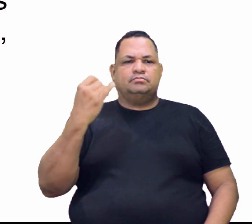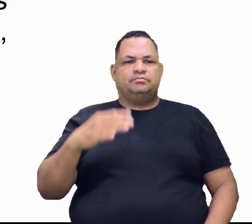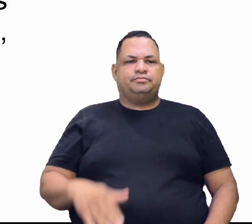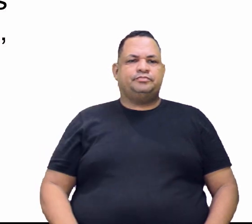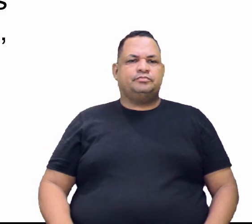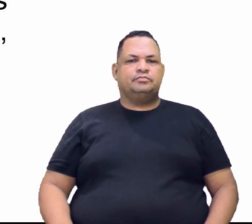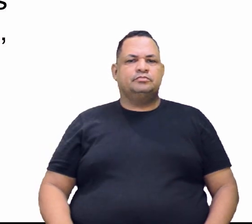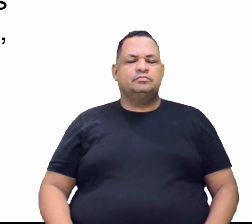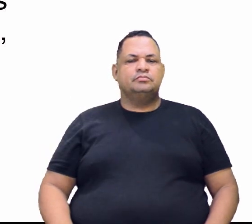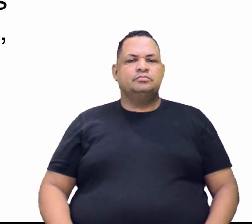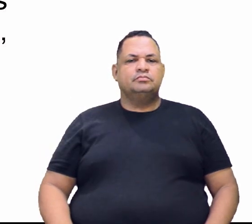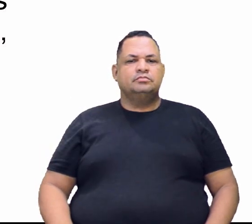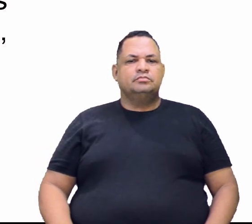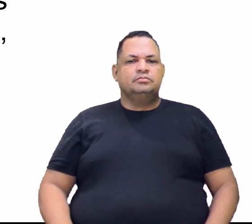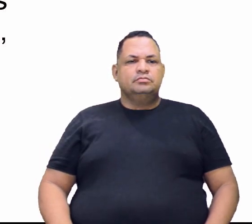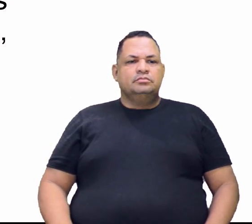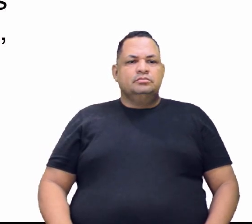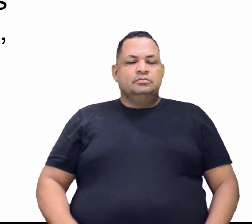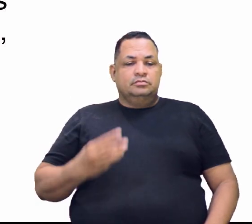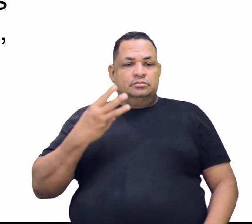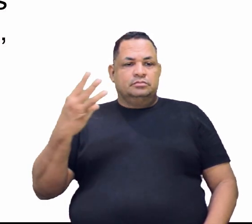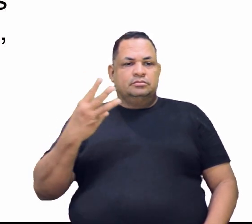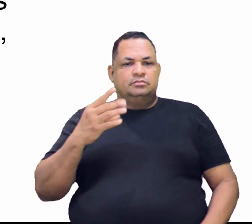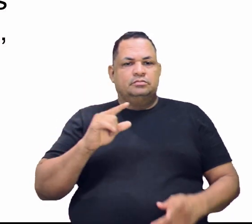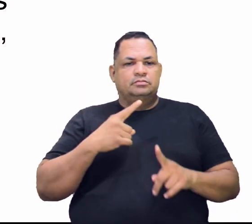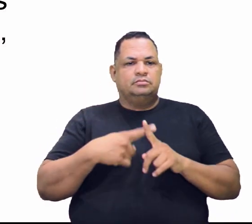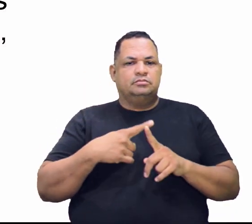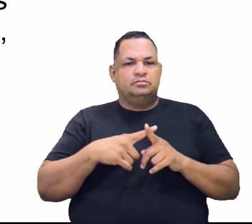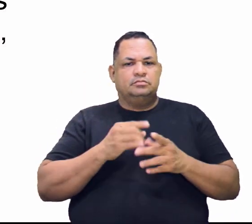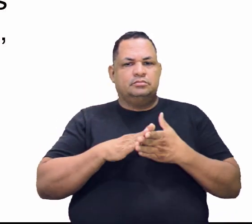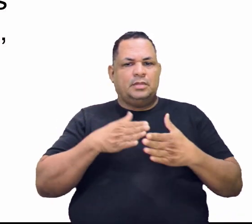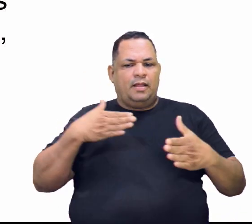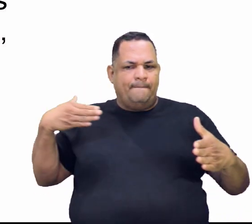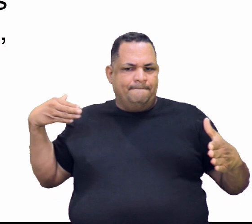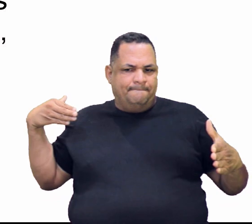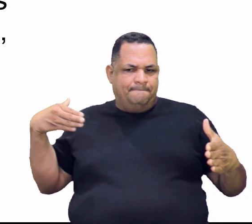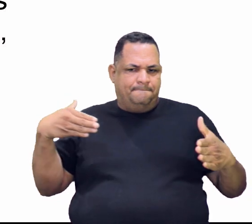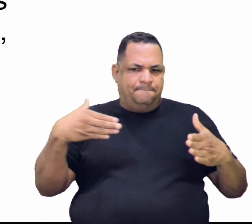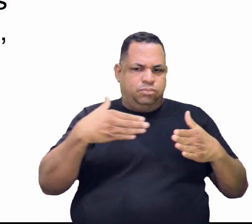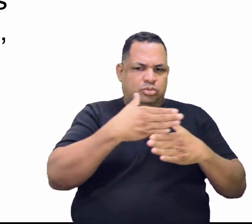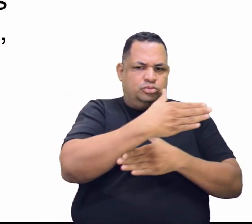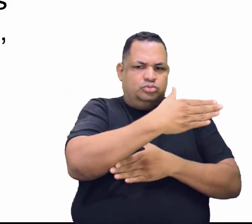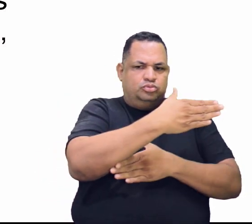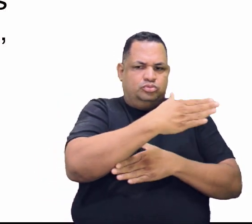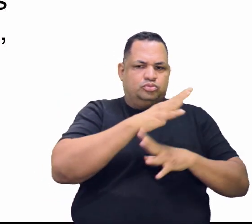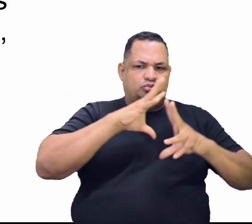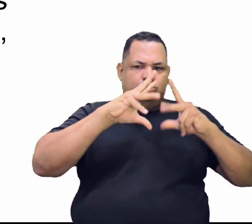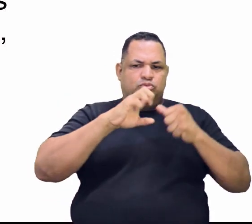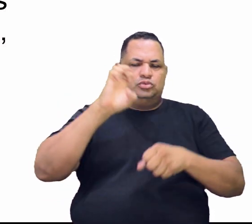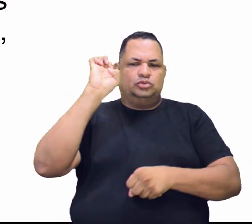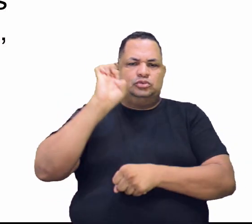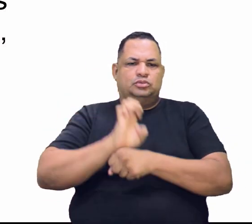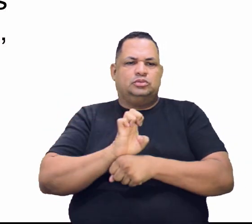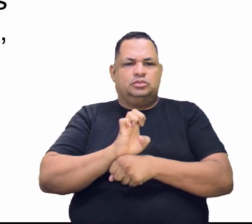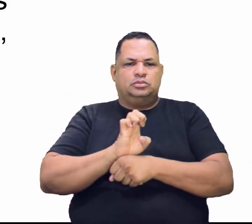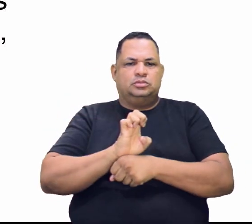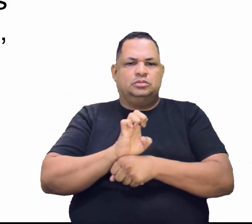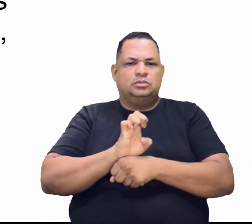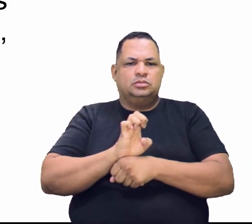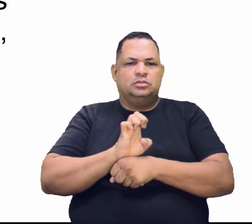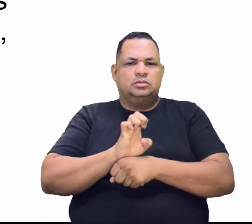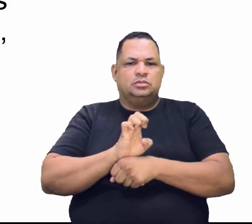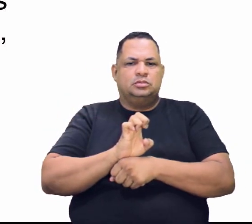1908, além do Rondon, os segundo-tenentes Nicolau Bueno Horta Barbosa